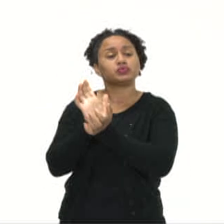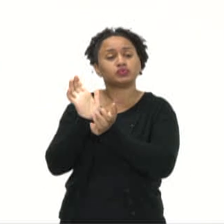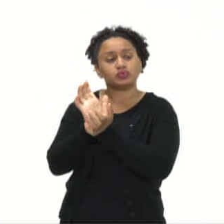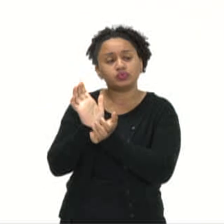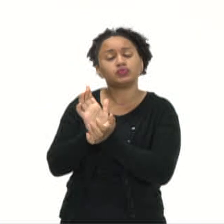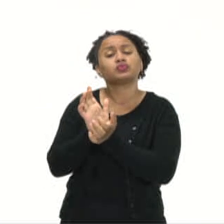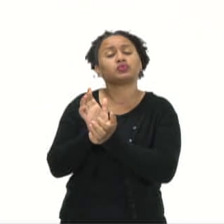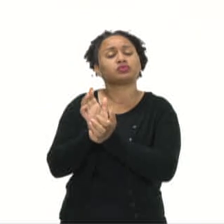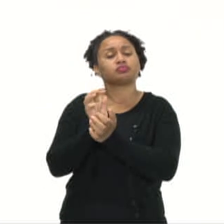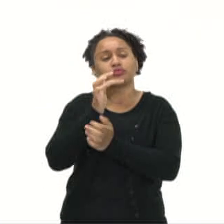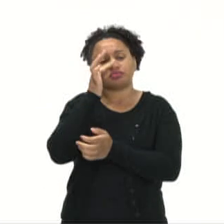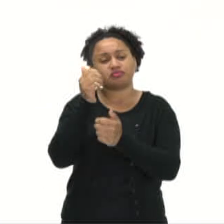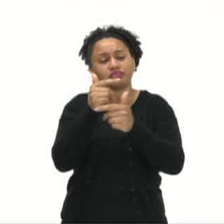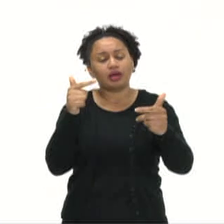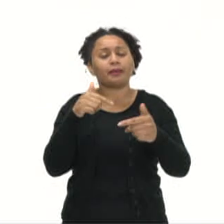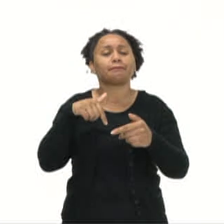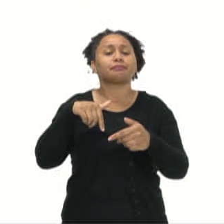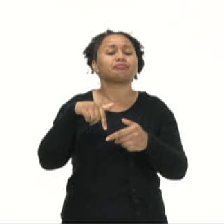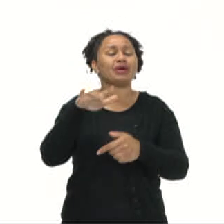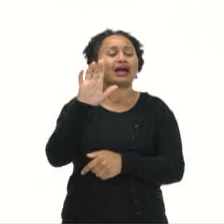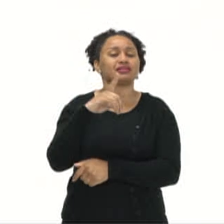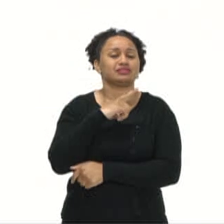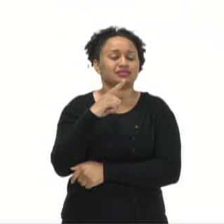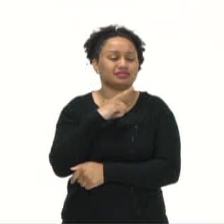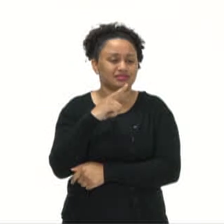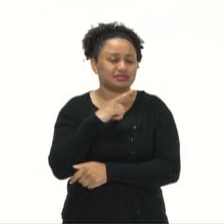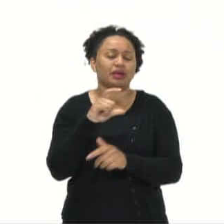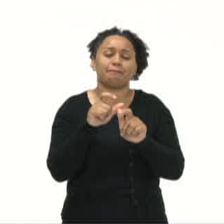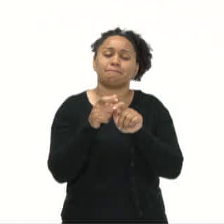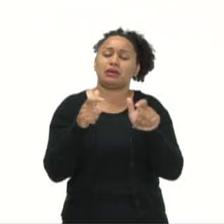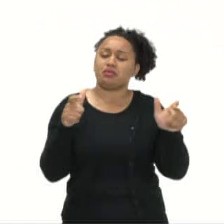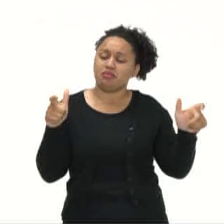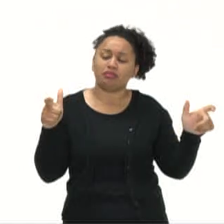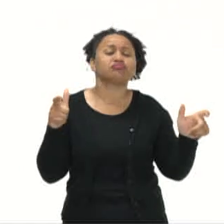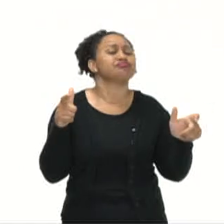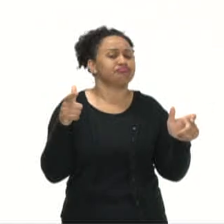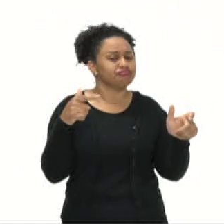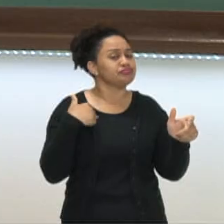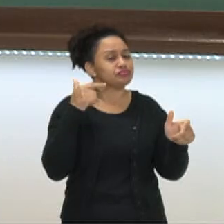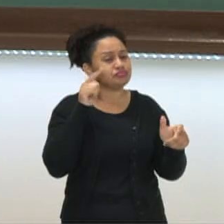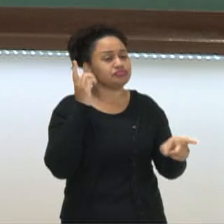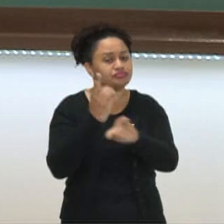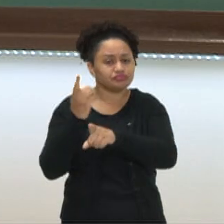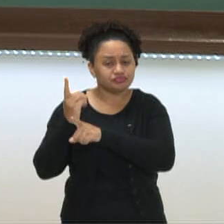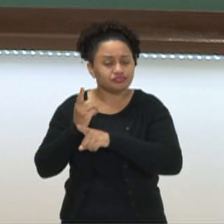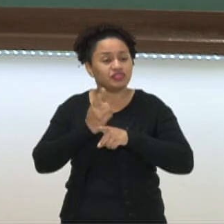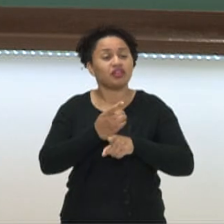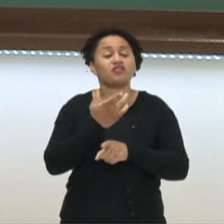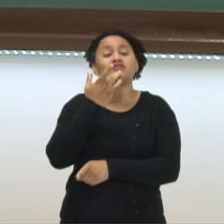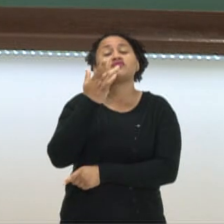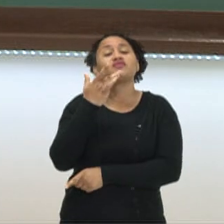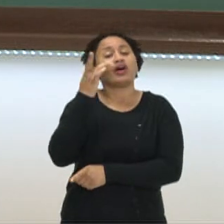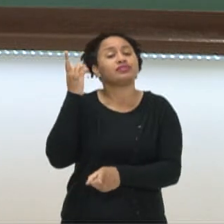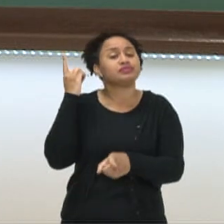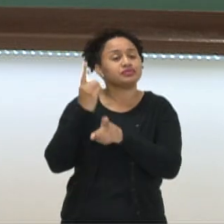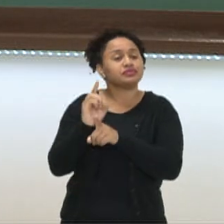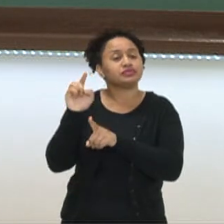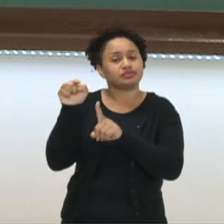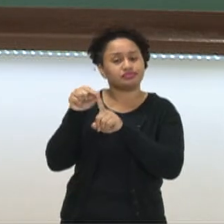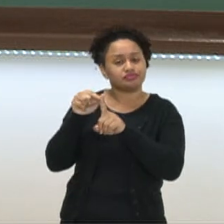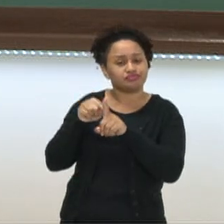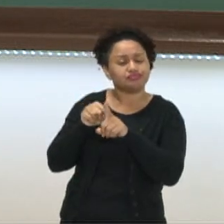plantas mais comuns e abundantes que se encontram. É fácil encontrar uma angiosperma,